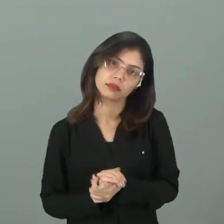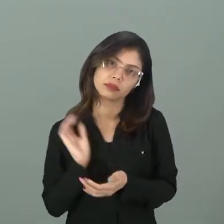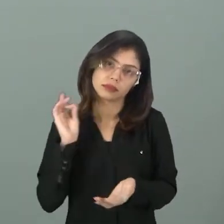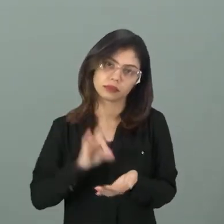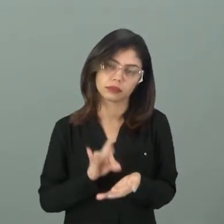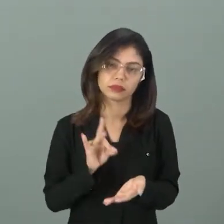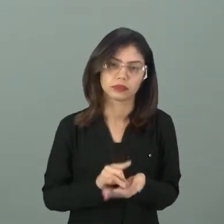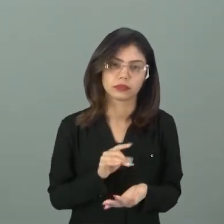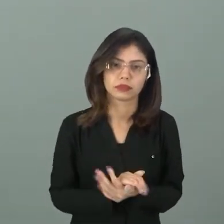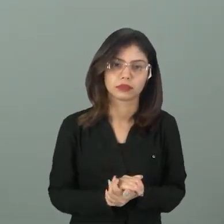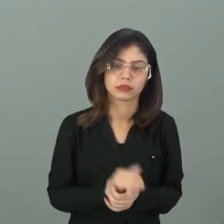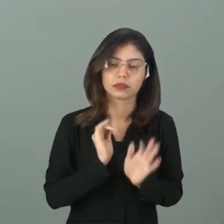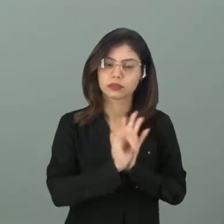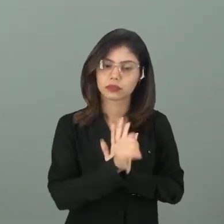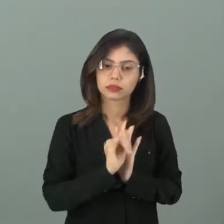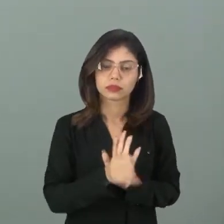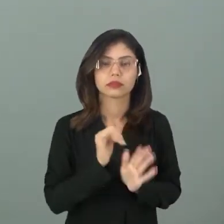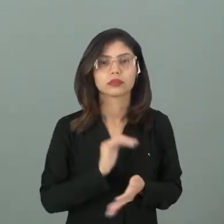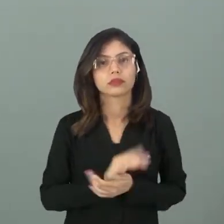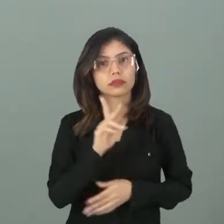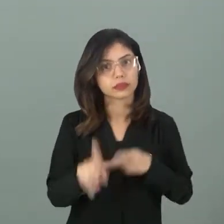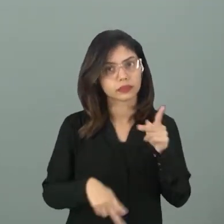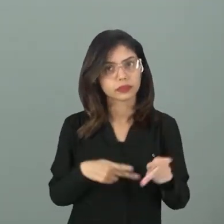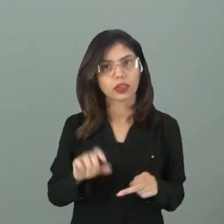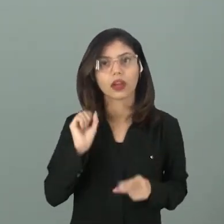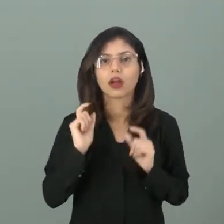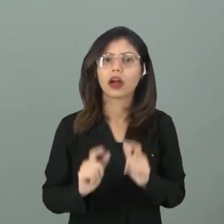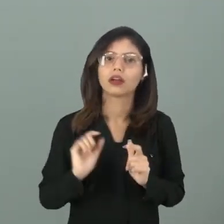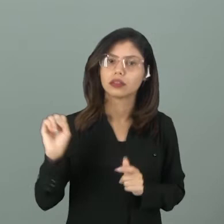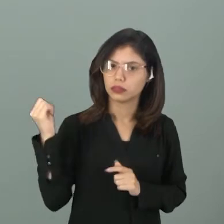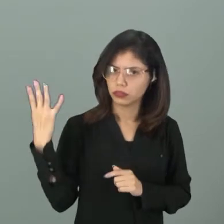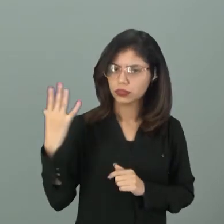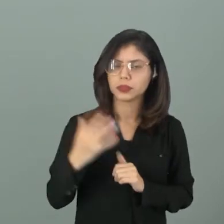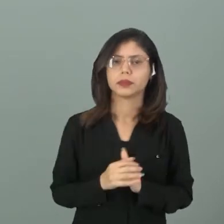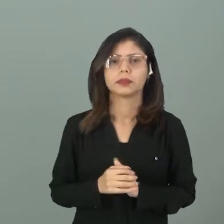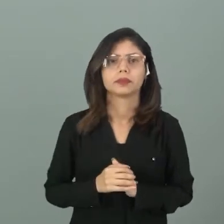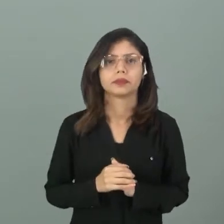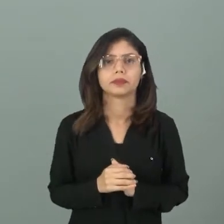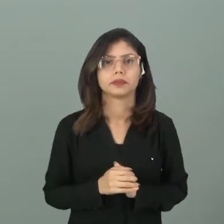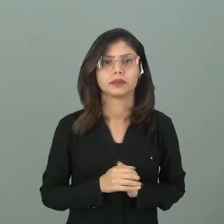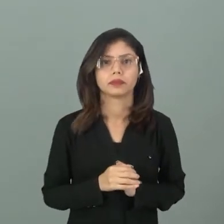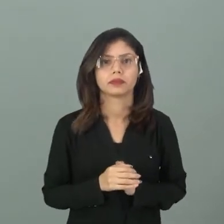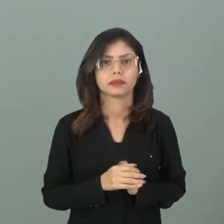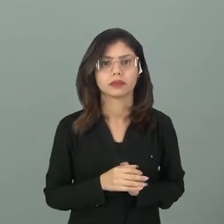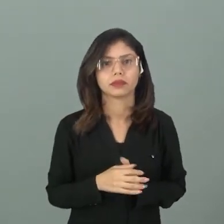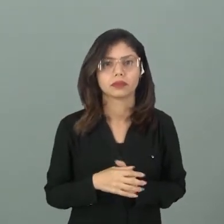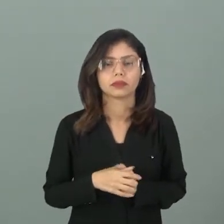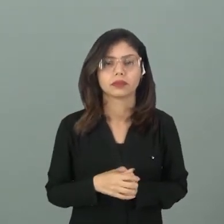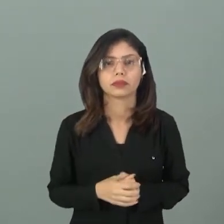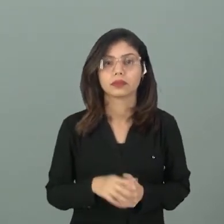conto popular eu não consigo perceber onde está acontecendo, tá? Então,